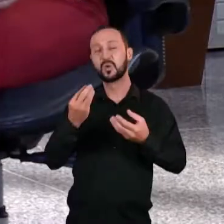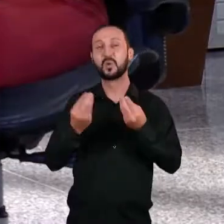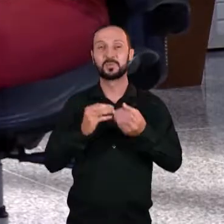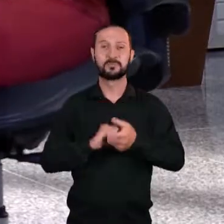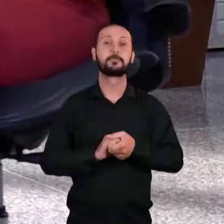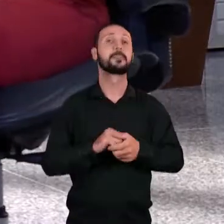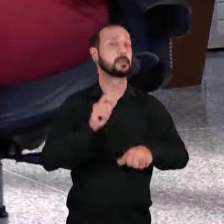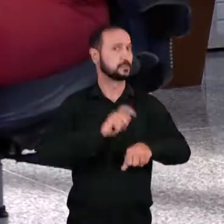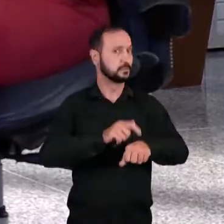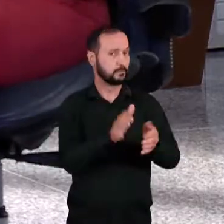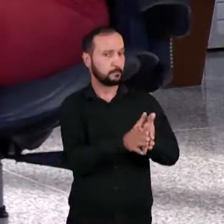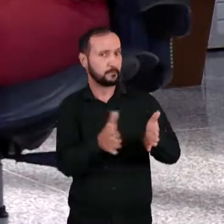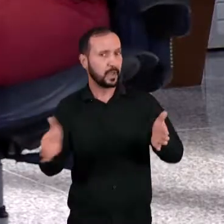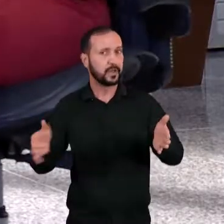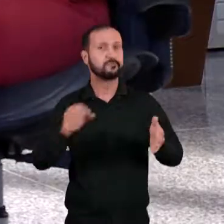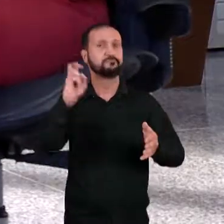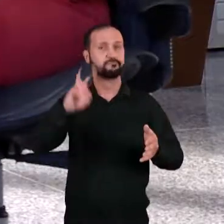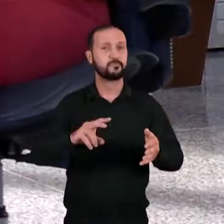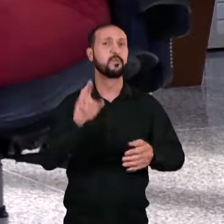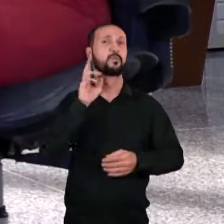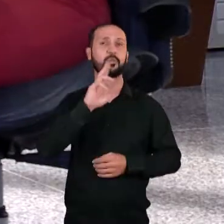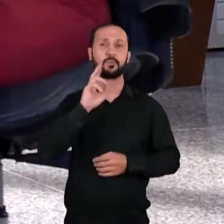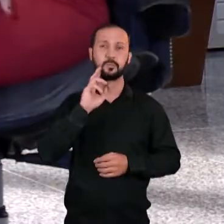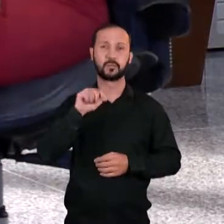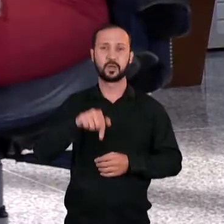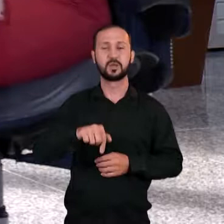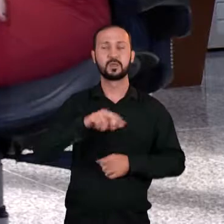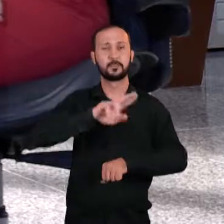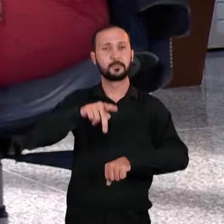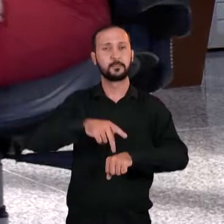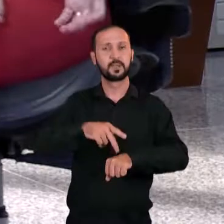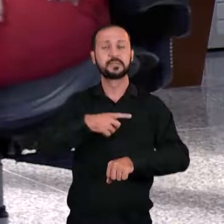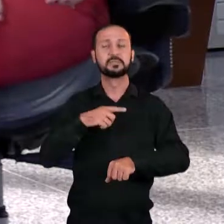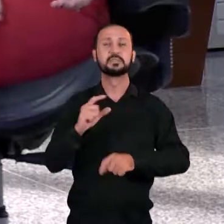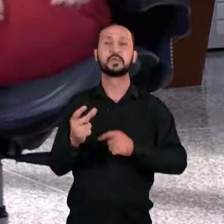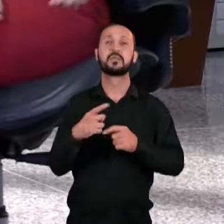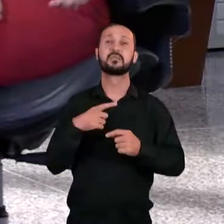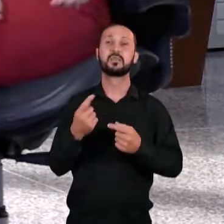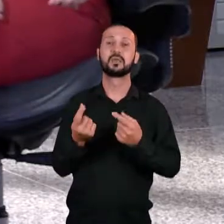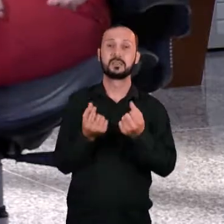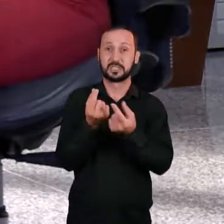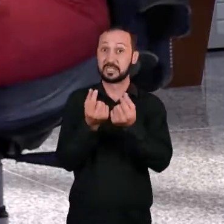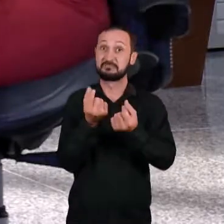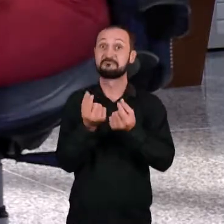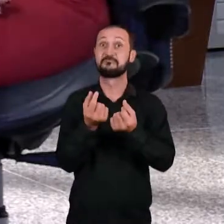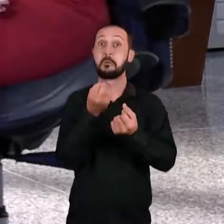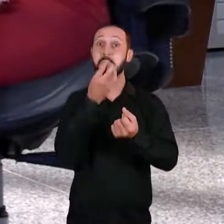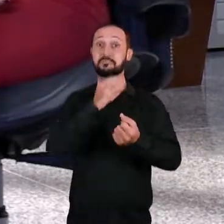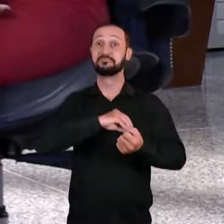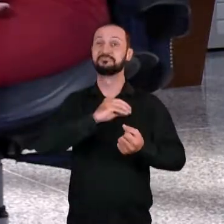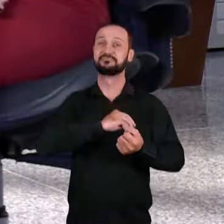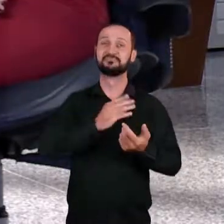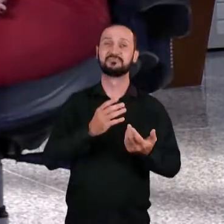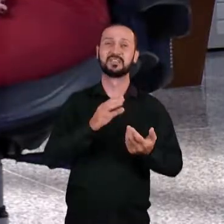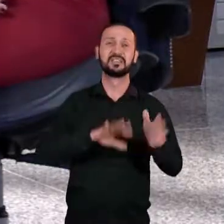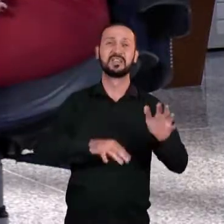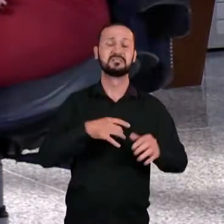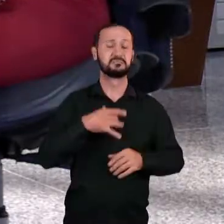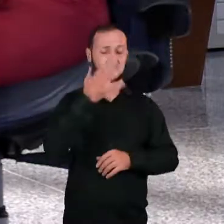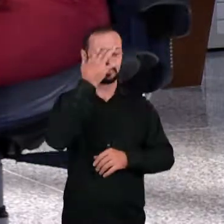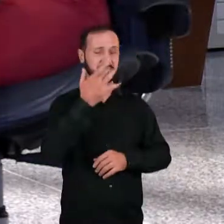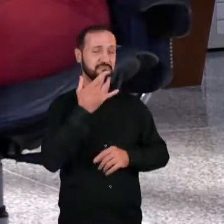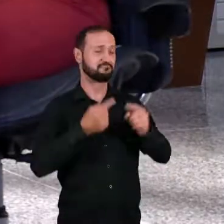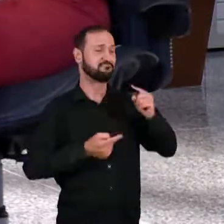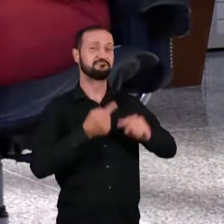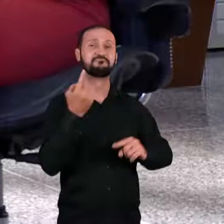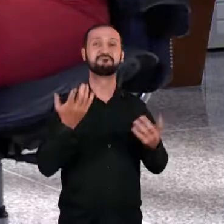de vestibular é muito comum. Então, existe hoje no nosso país algumas profissões que dão um mais status econômico e nem sempre é o perfil. Né? A